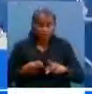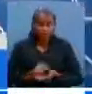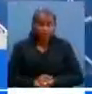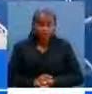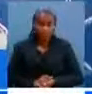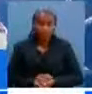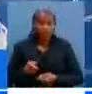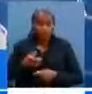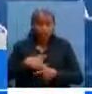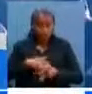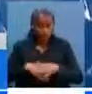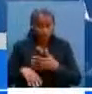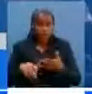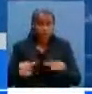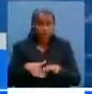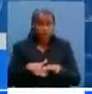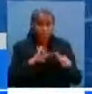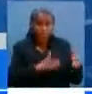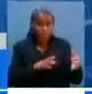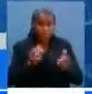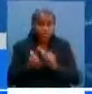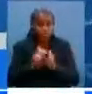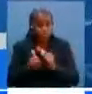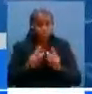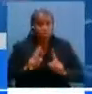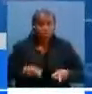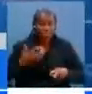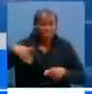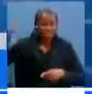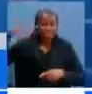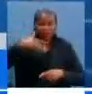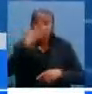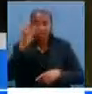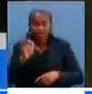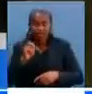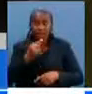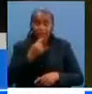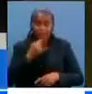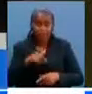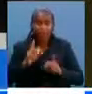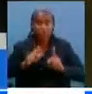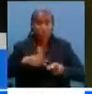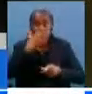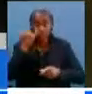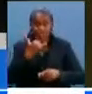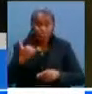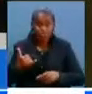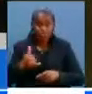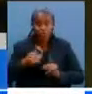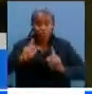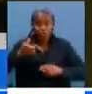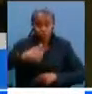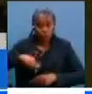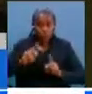não fazer parto e parte porque vai iniciar sexto dia 3 de abril que a partir do dia 22 não terá